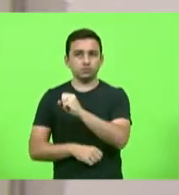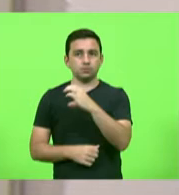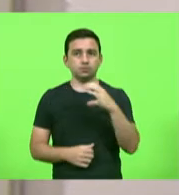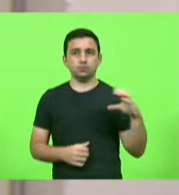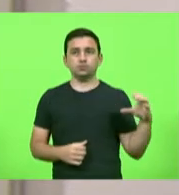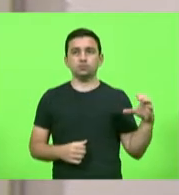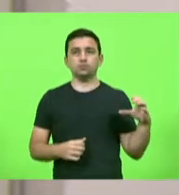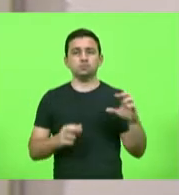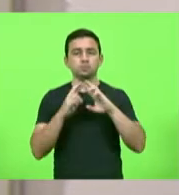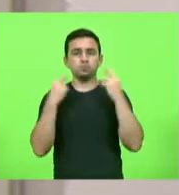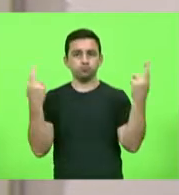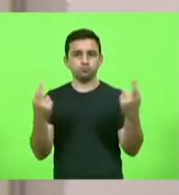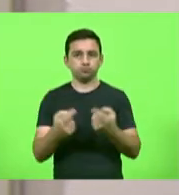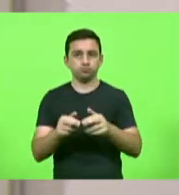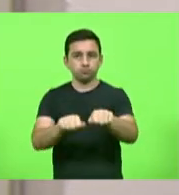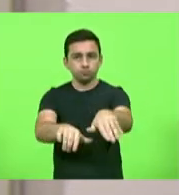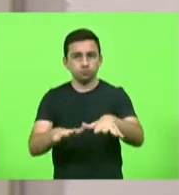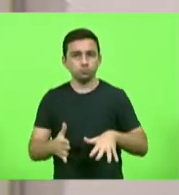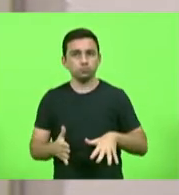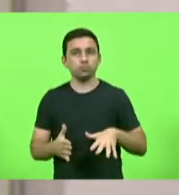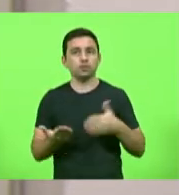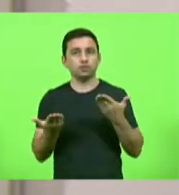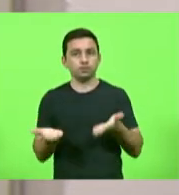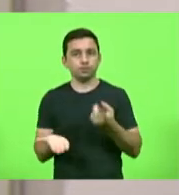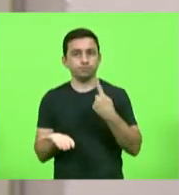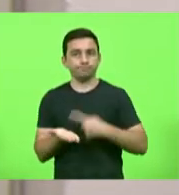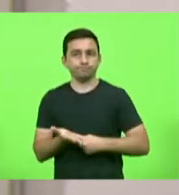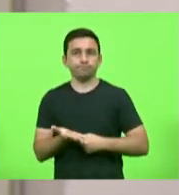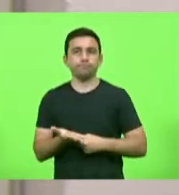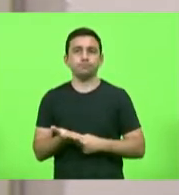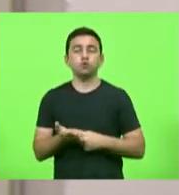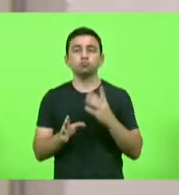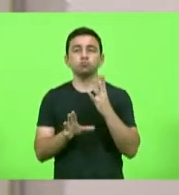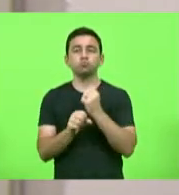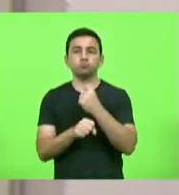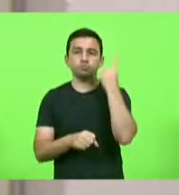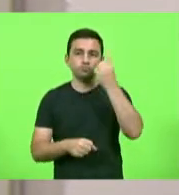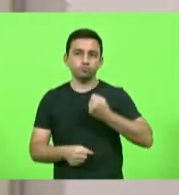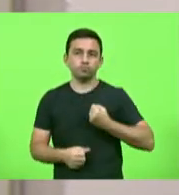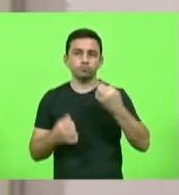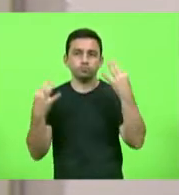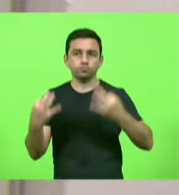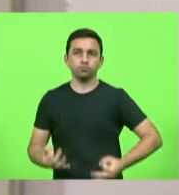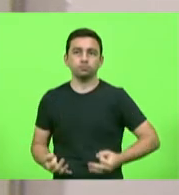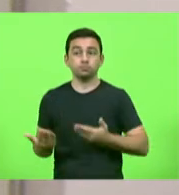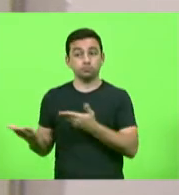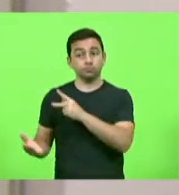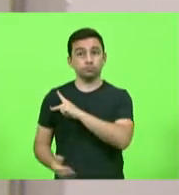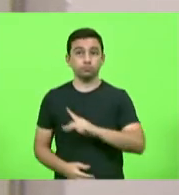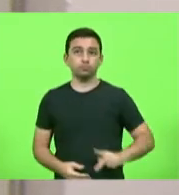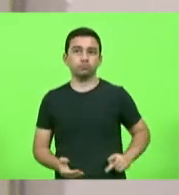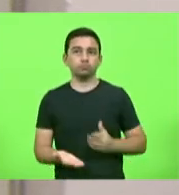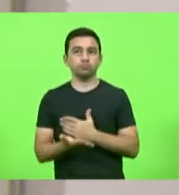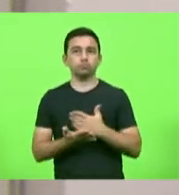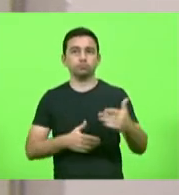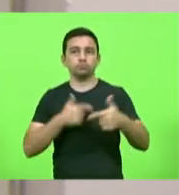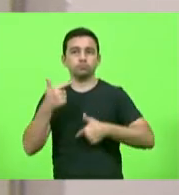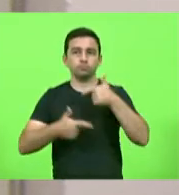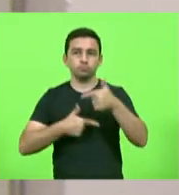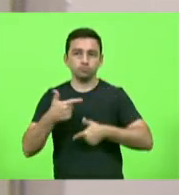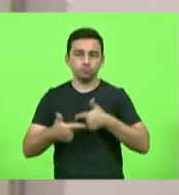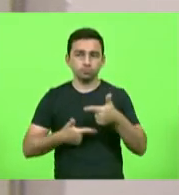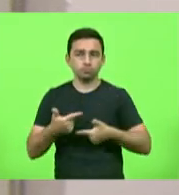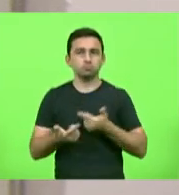reuniu-se a Assembleia Legislativa em sessão ordinária. Havendo o quórum regimental, o senhor presidente declarou abertos os trabalhos